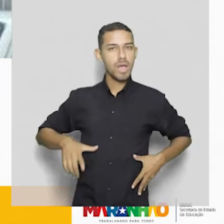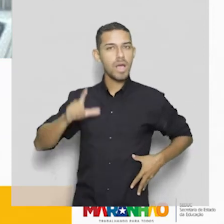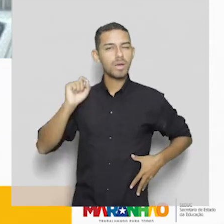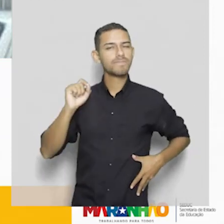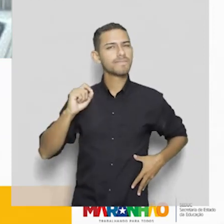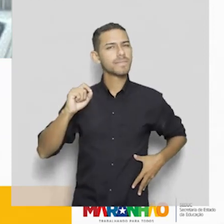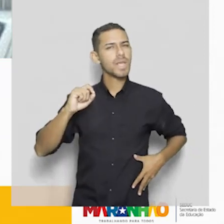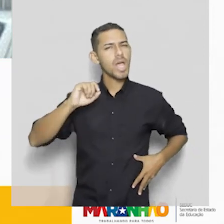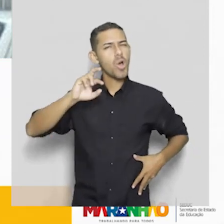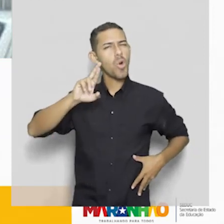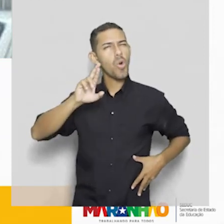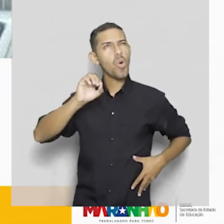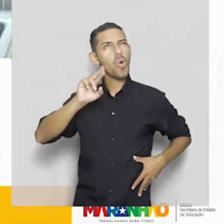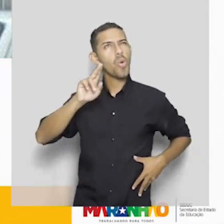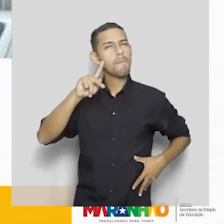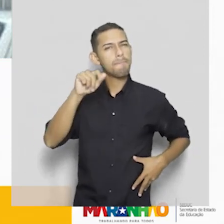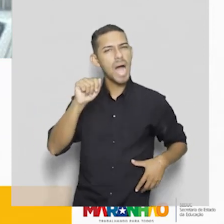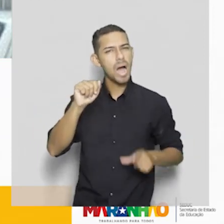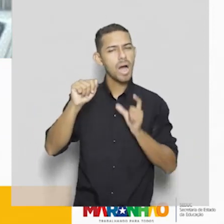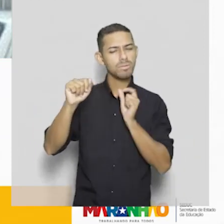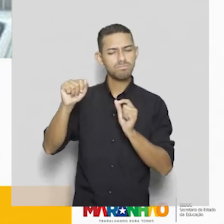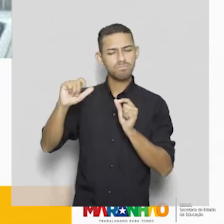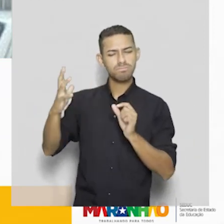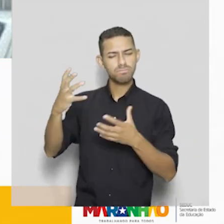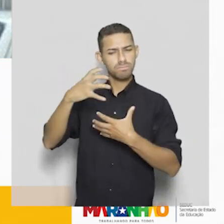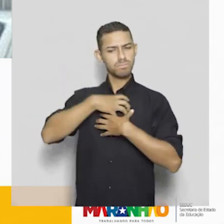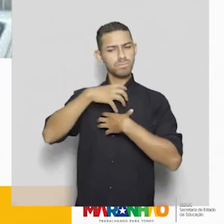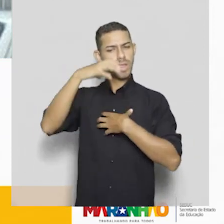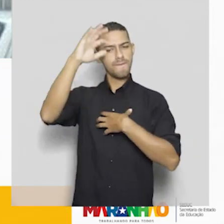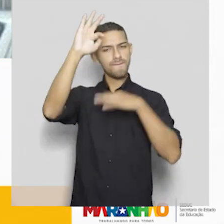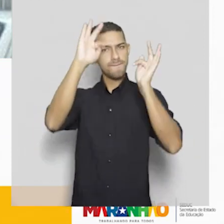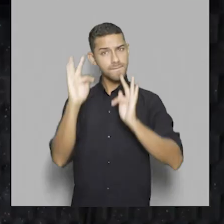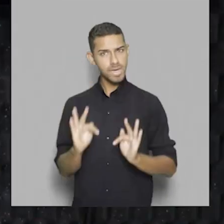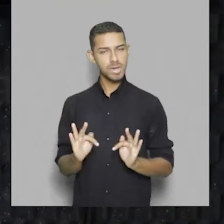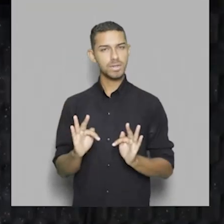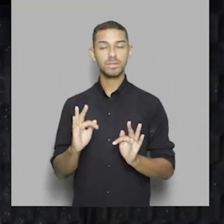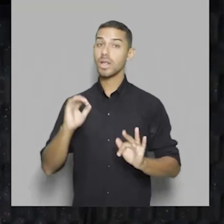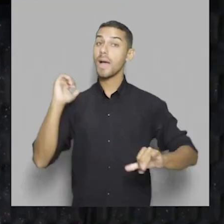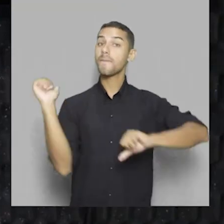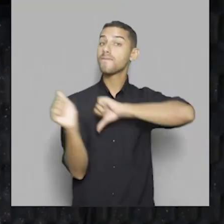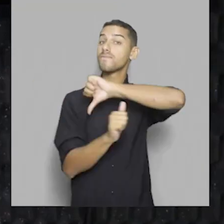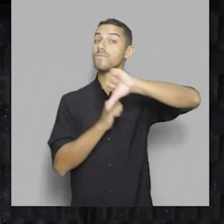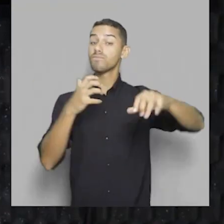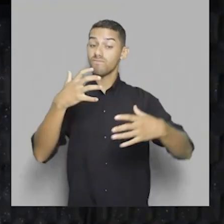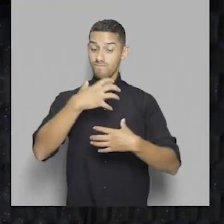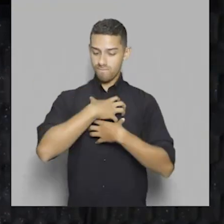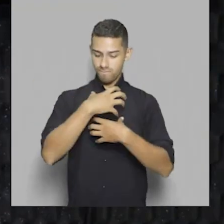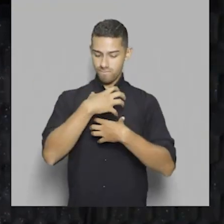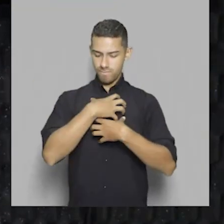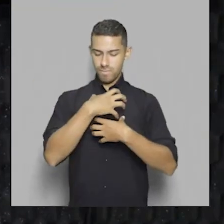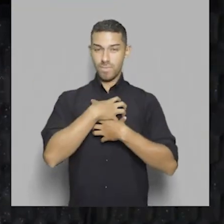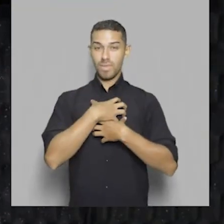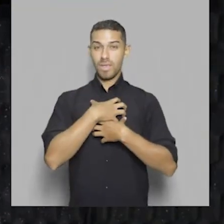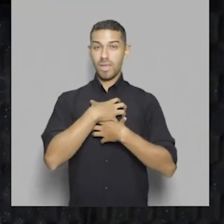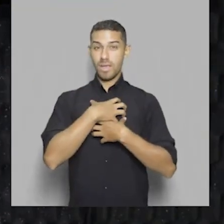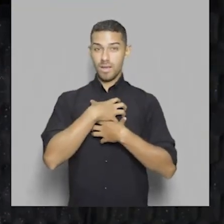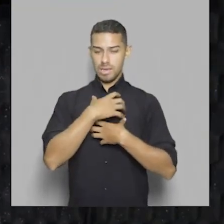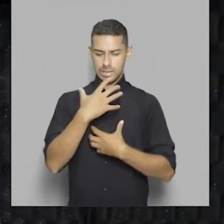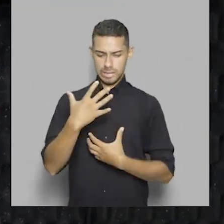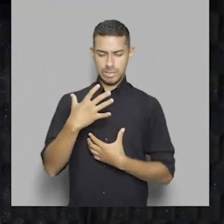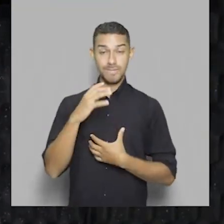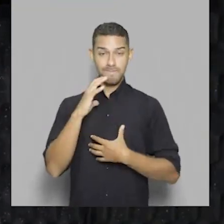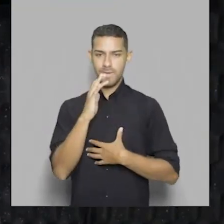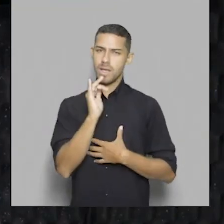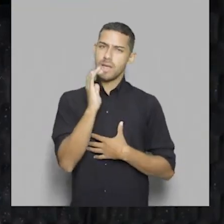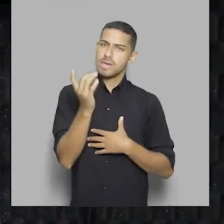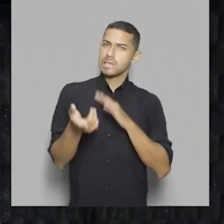e em seguida ele coloca e me pus feliz, ele está falando de uma mudança de estado de espírito, tá? Então,